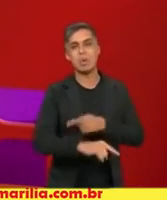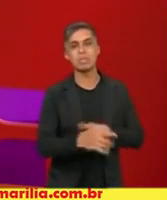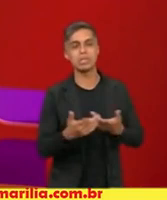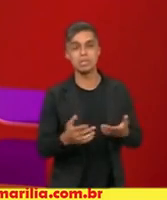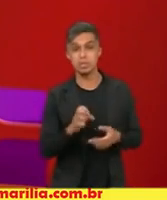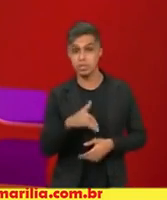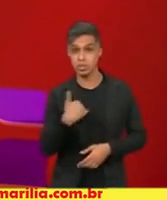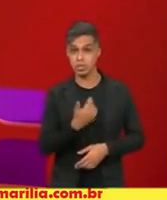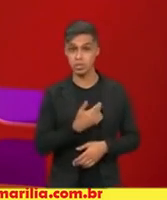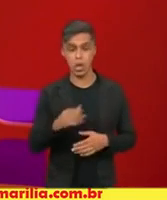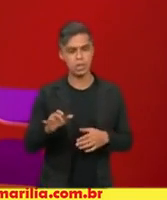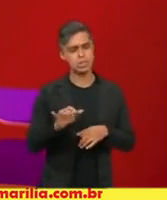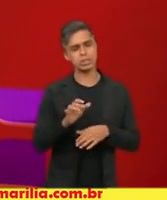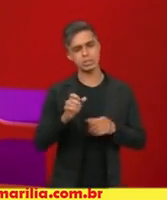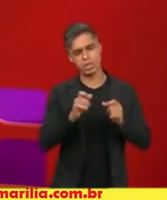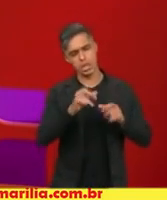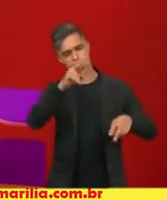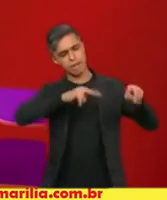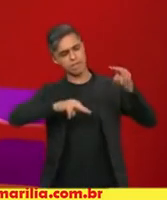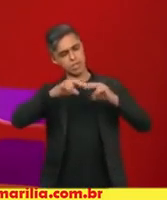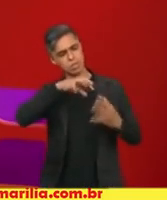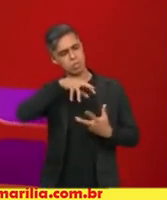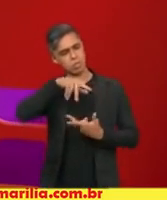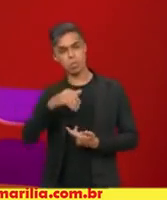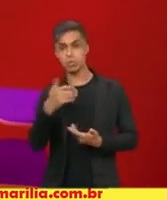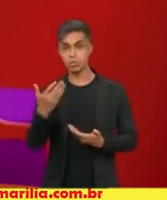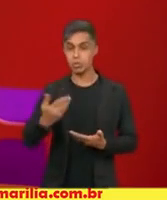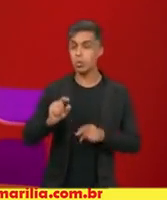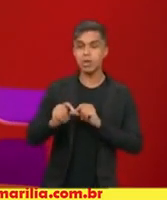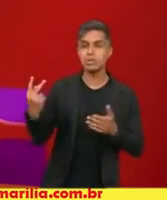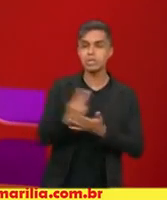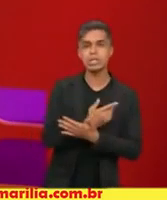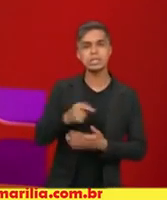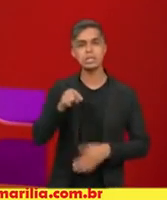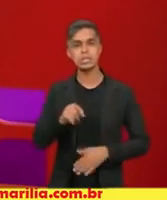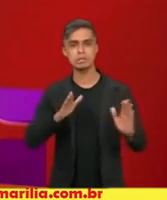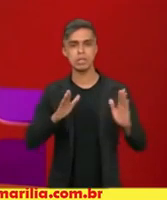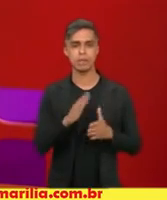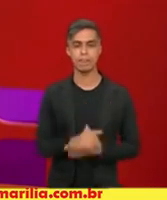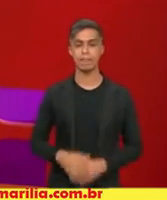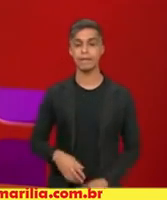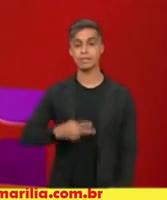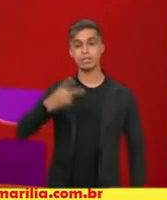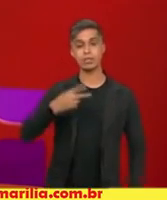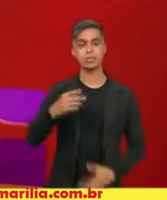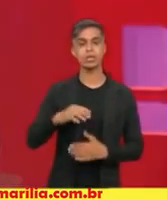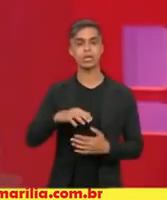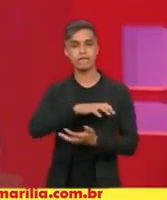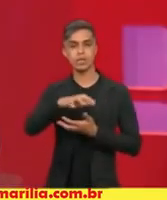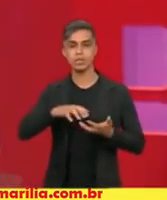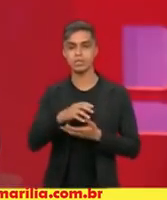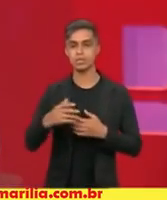do ponto de vista planetário, né, o que está acontecendo no mundo justamente naquele então? É o início da segunda revolução industrial, né, o aço,